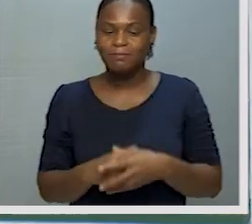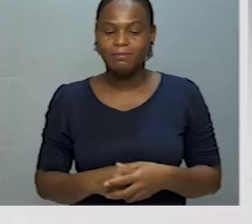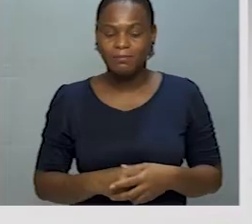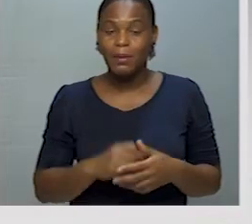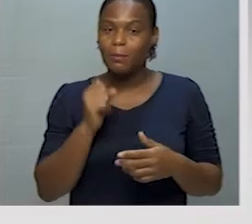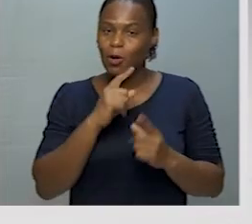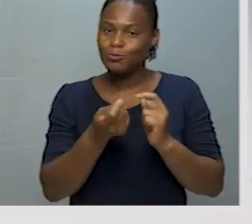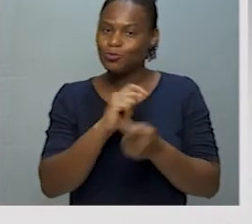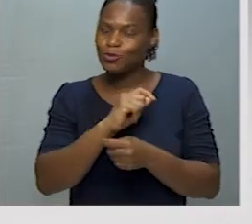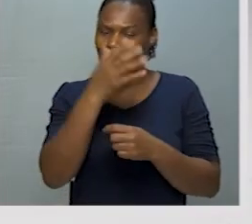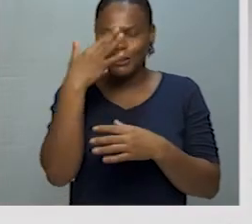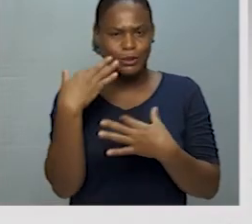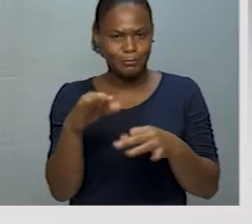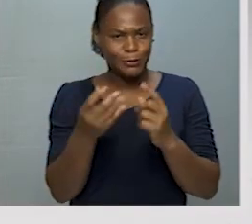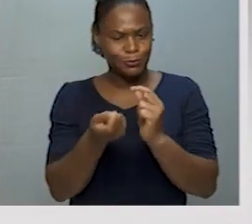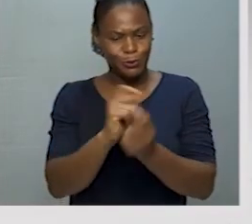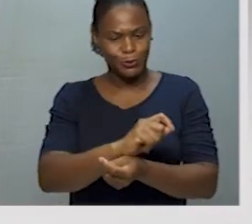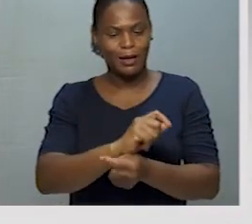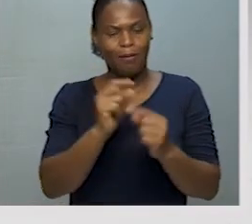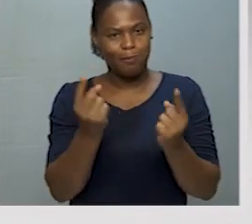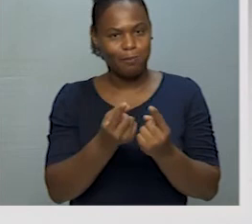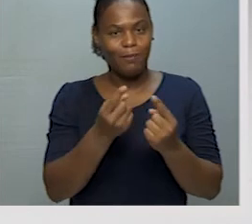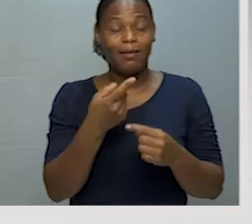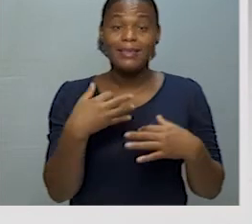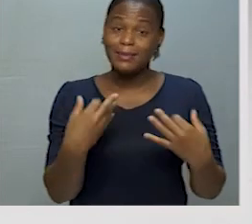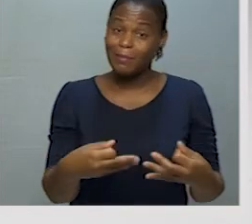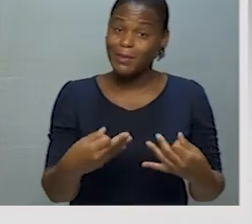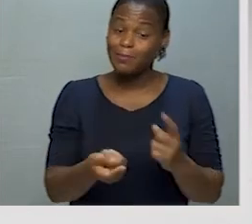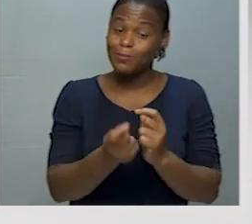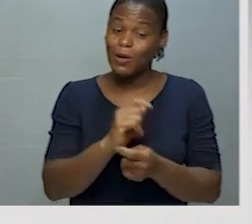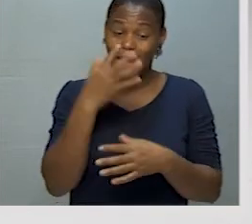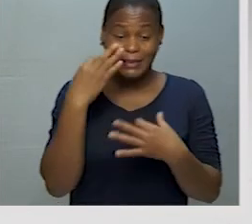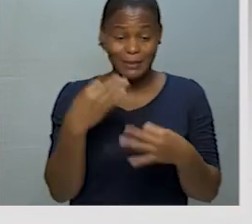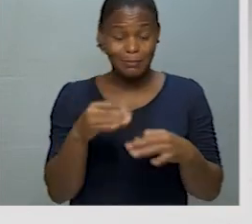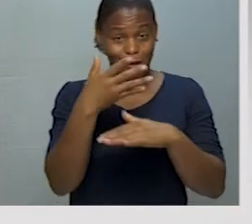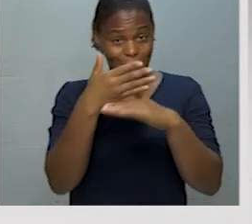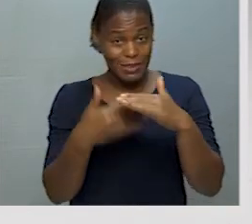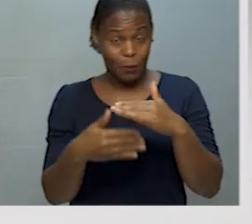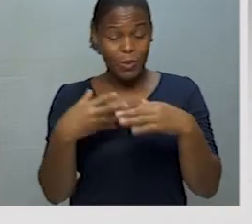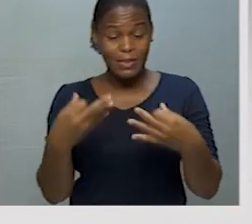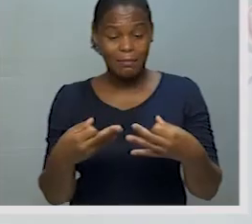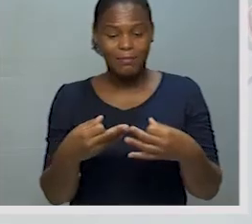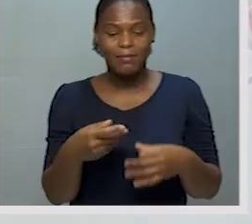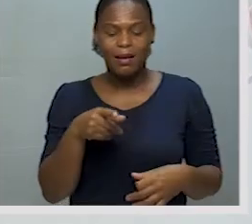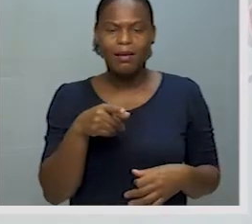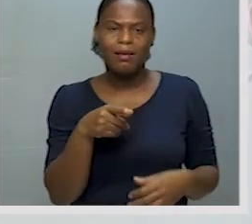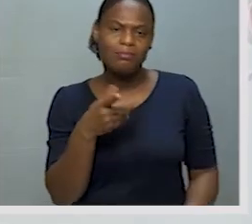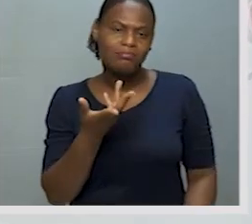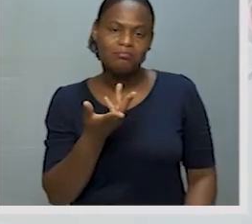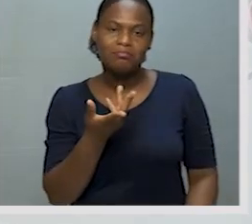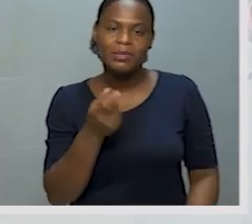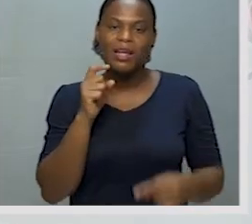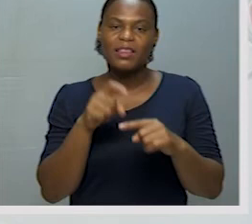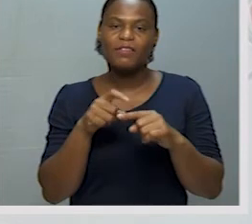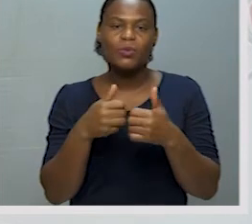10/12. Vamos simplificar esta fração? Lembrem-se, temos sempre que simplificar a fração. Então, vamos simplificar esta